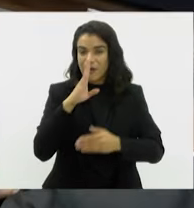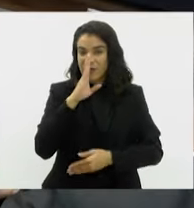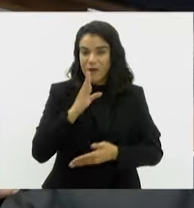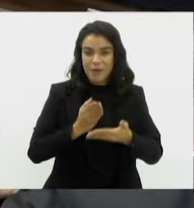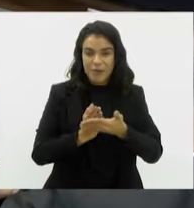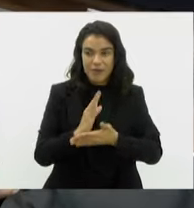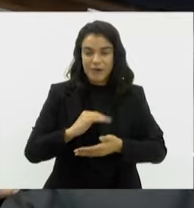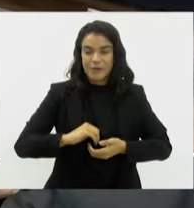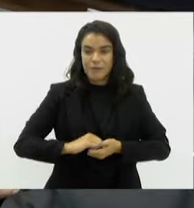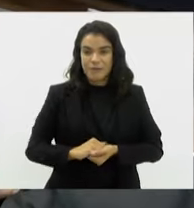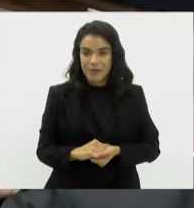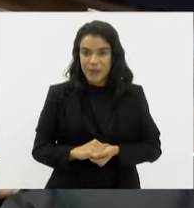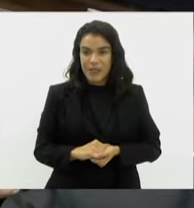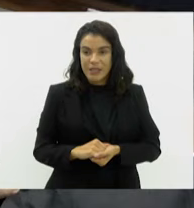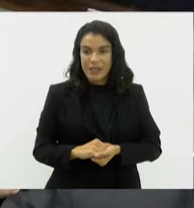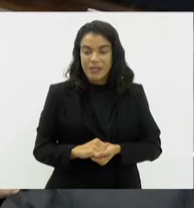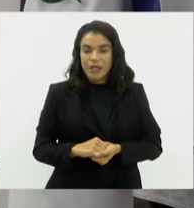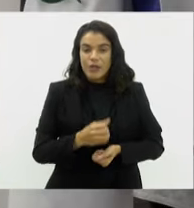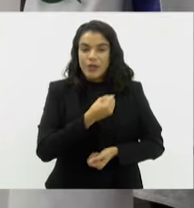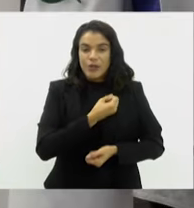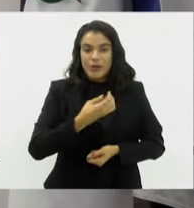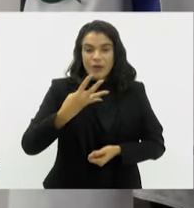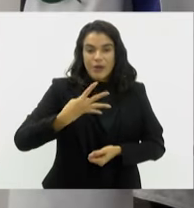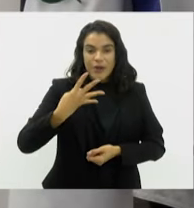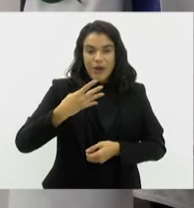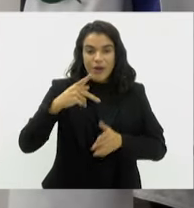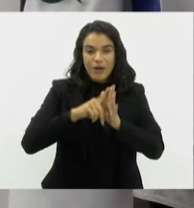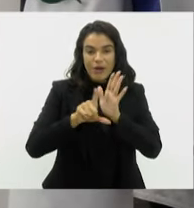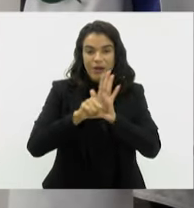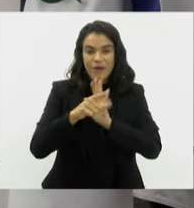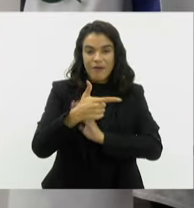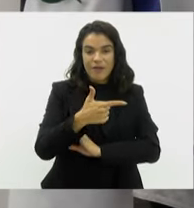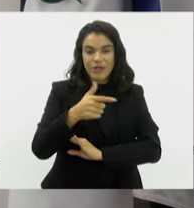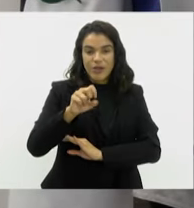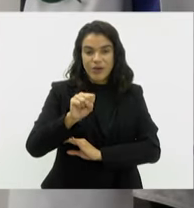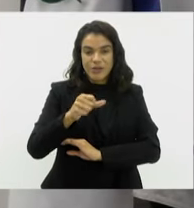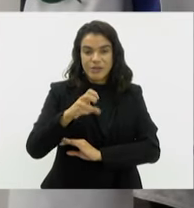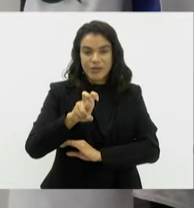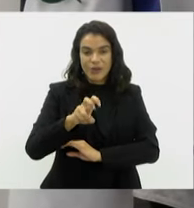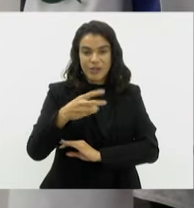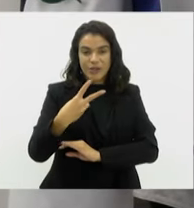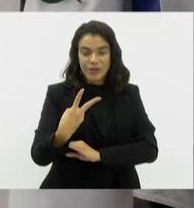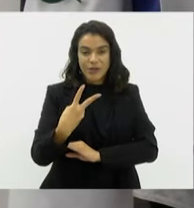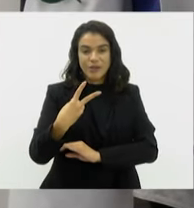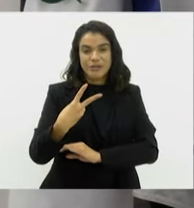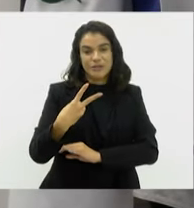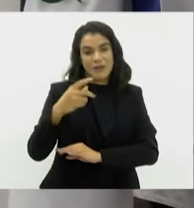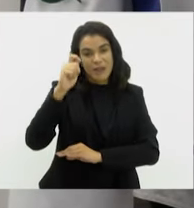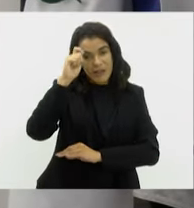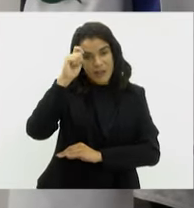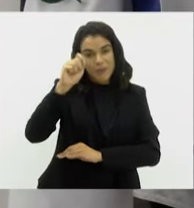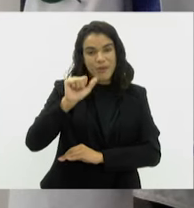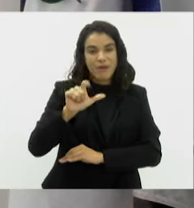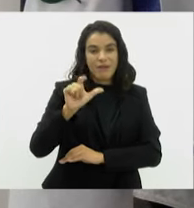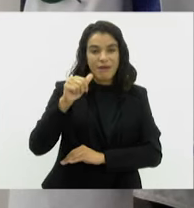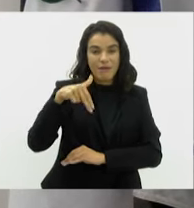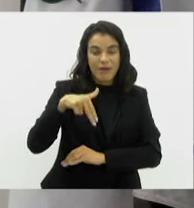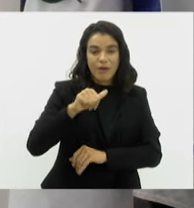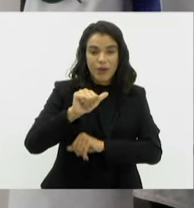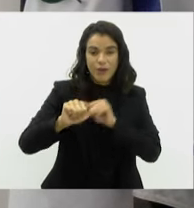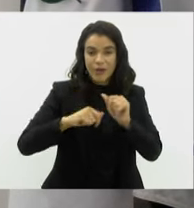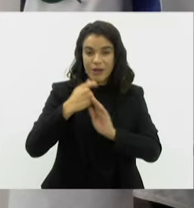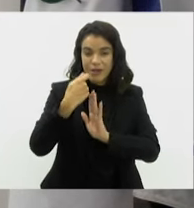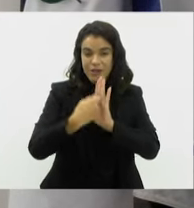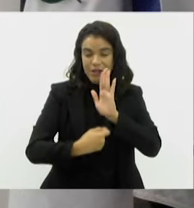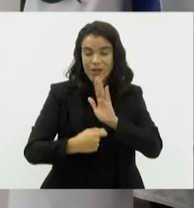estão, aprovado. Item 4, projeto de lei 2852 de 2024, de autoria do deputado Alan Lopes, que altera a redação